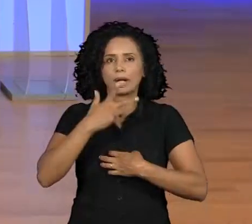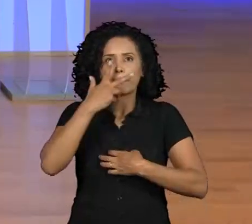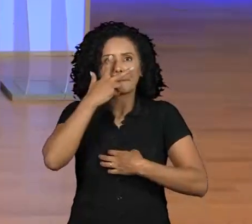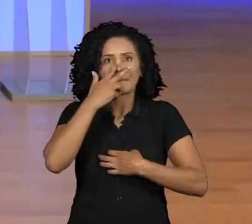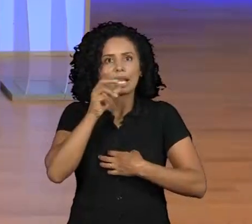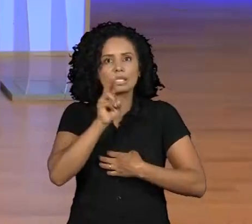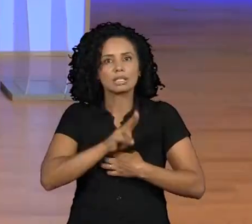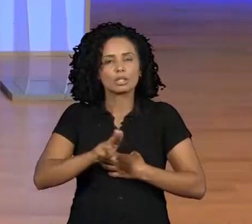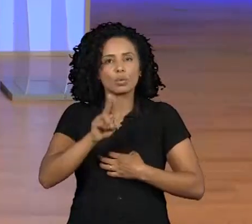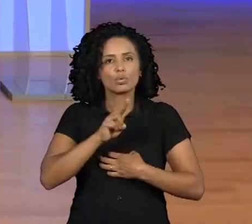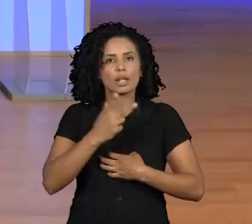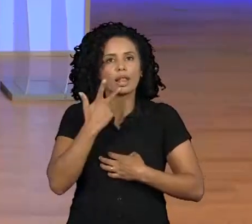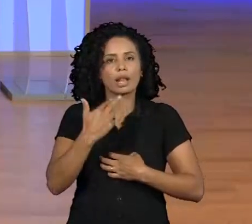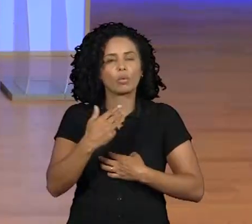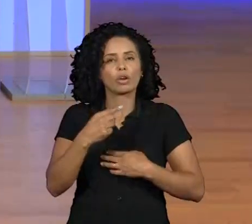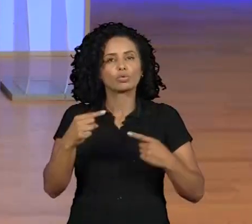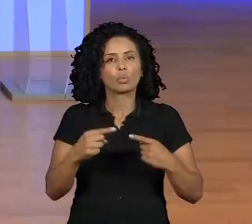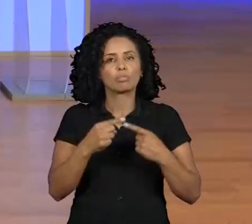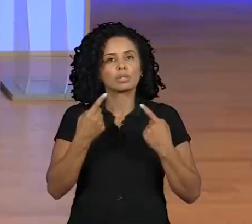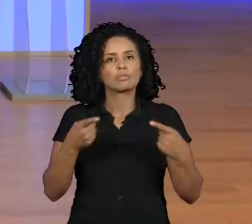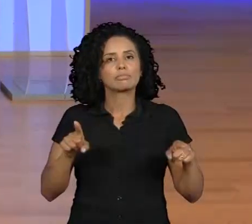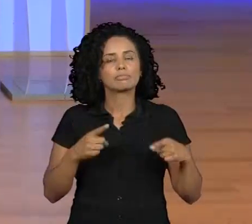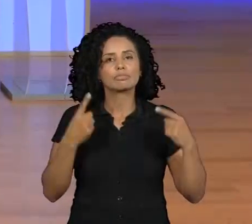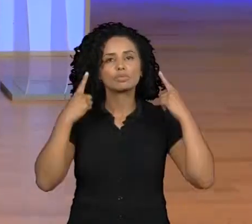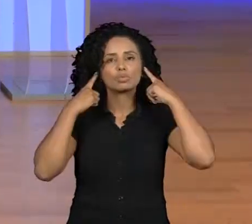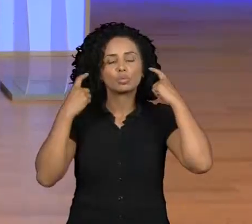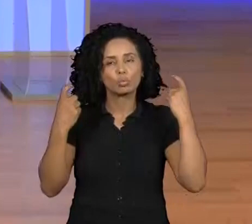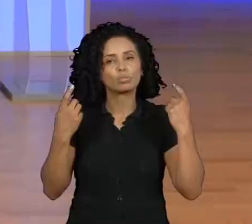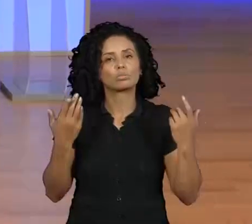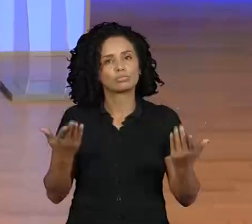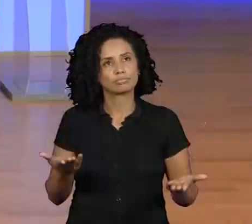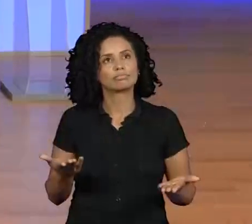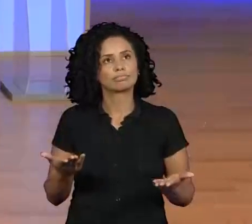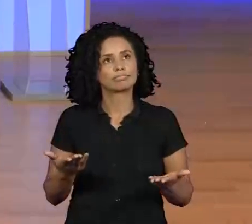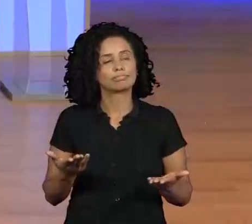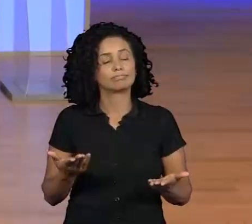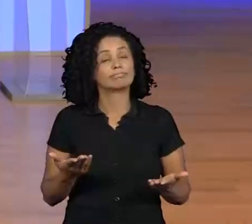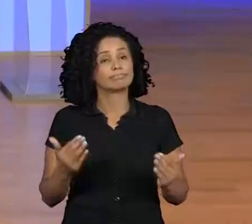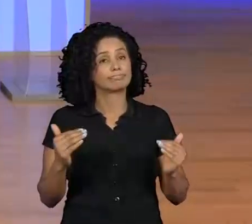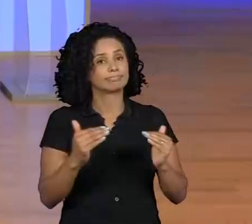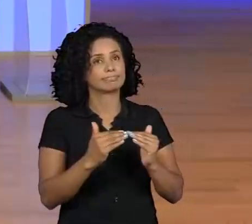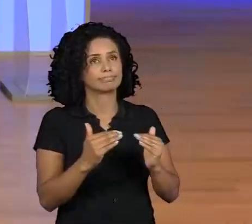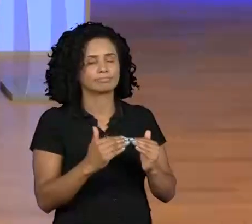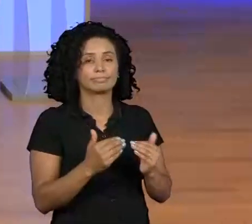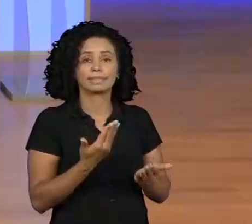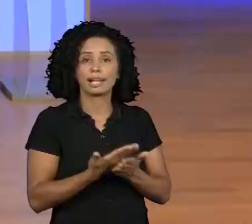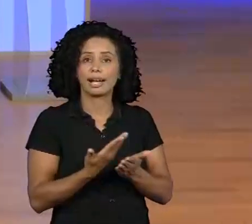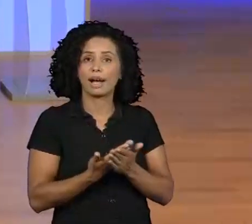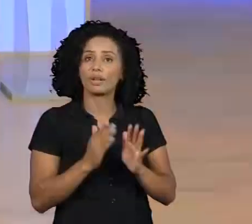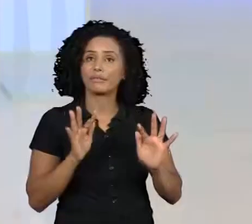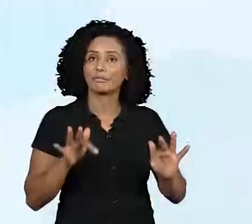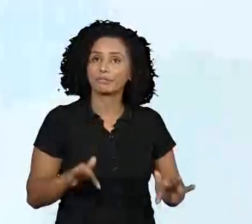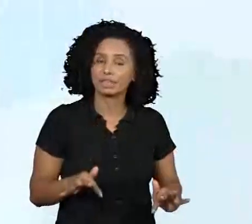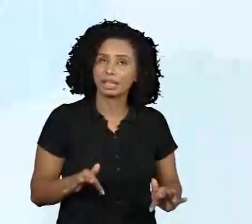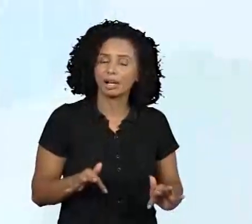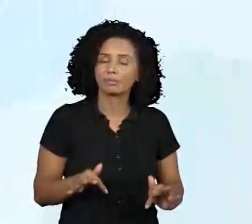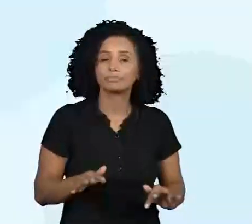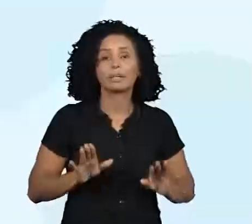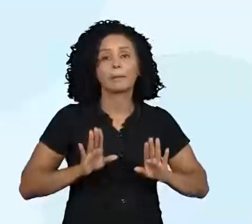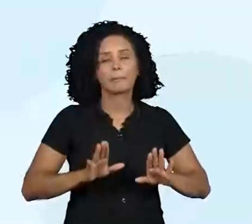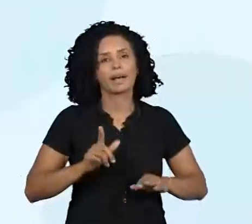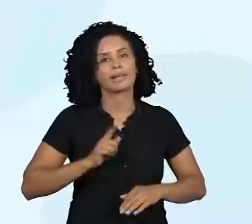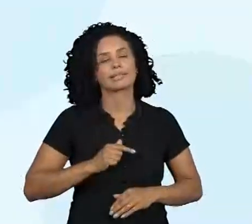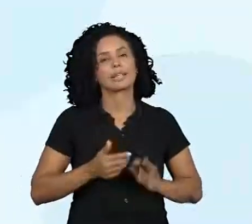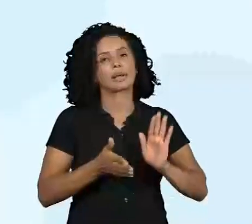utiliza o som em sua composição. Isso mesmo. E a nossa aula chega ao fim, Sim. mas deixamos aí